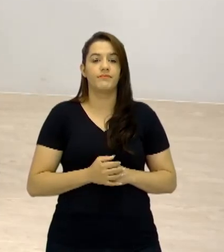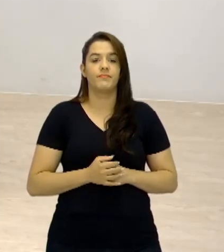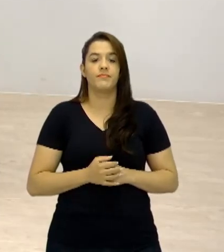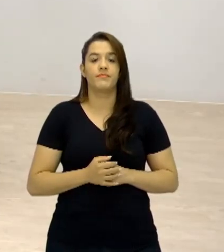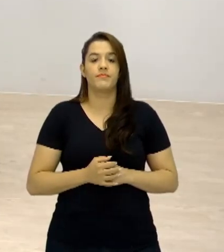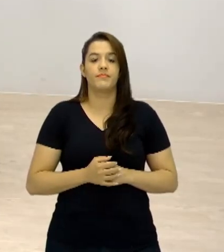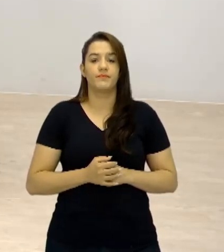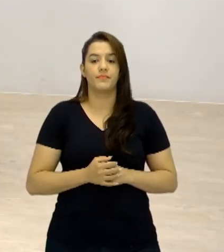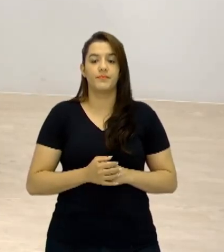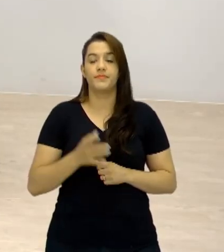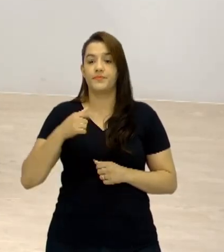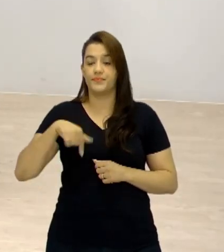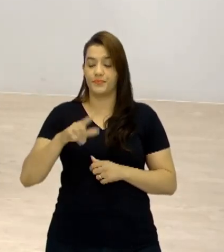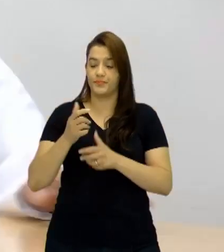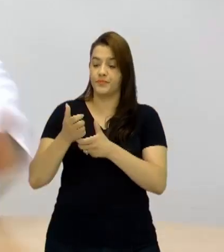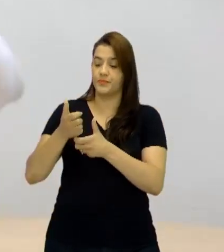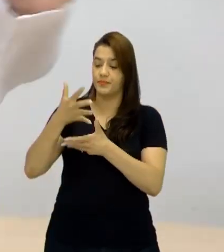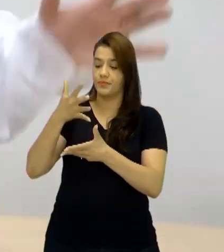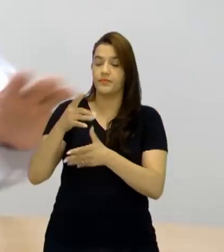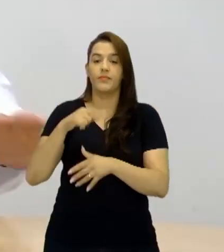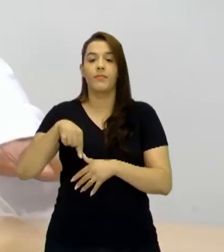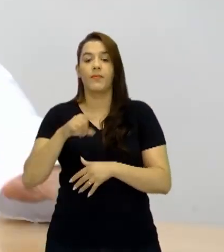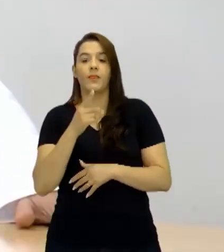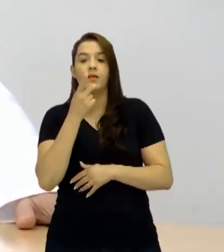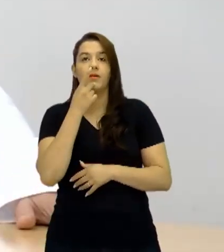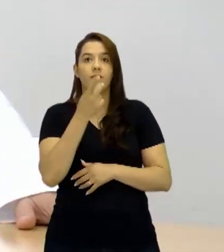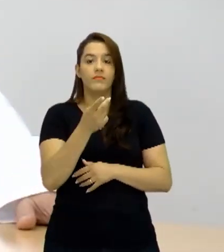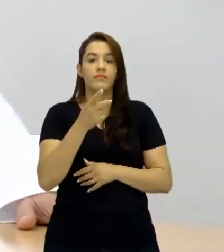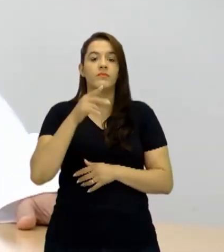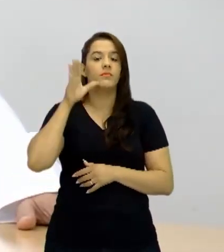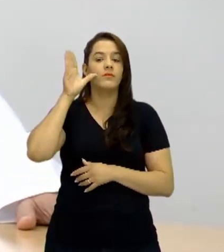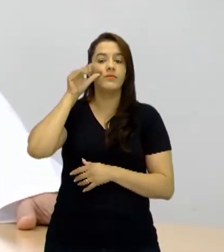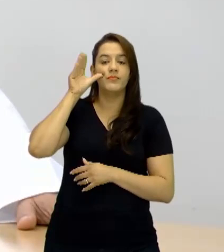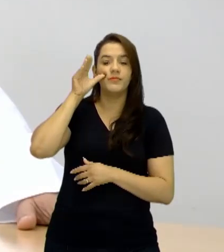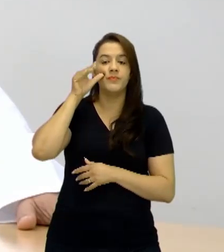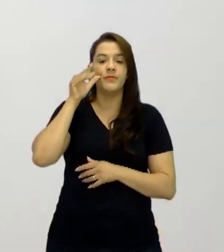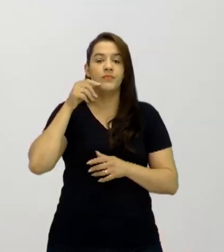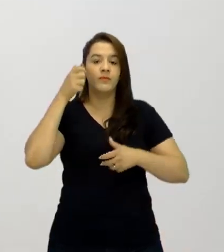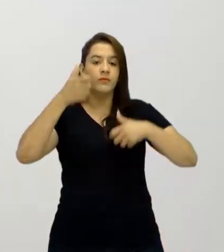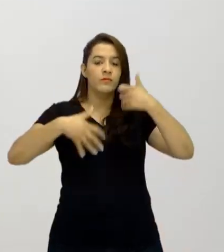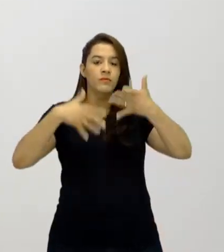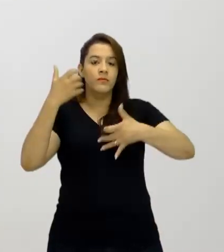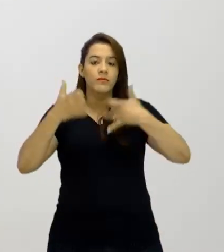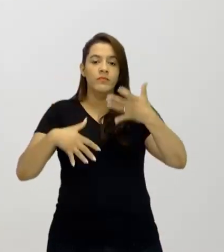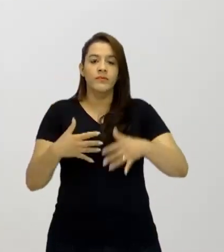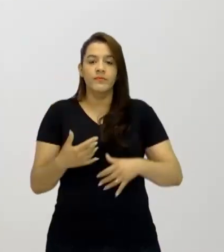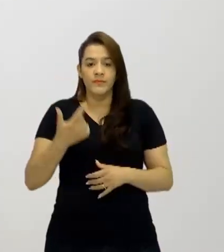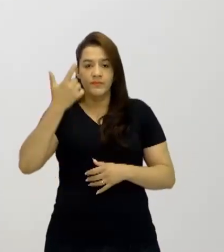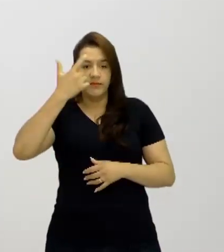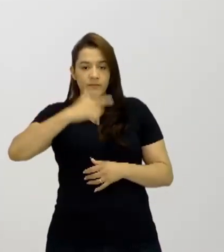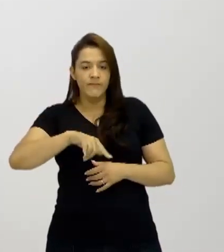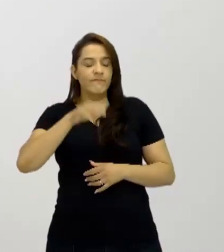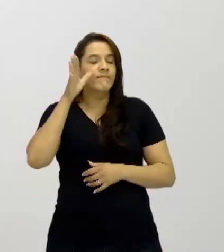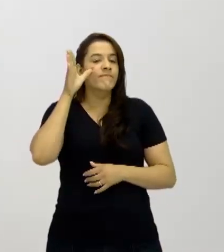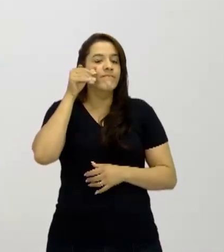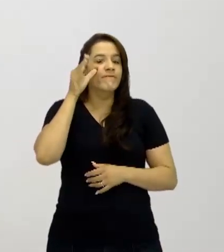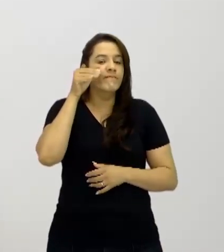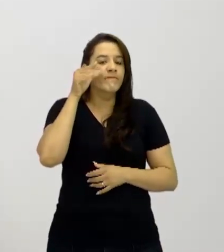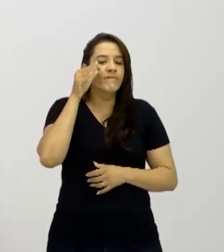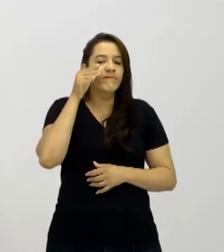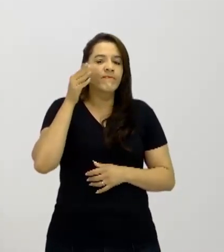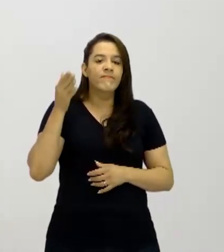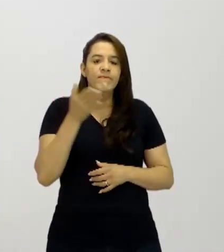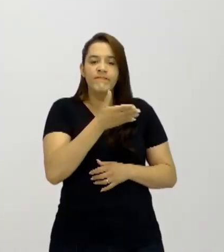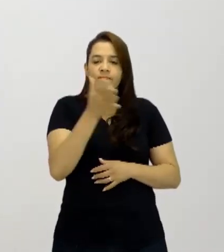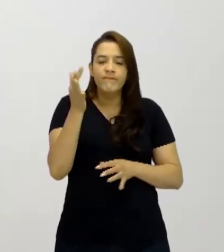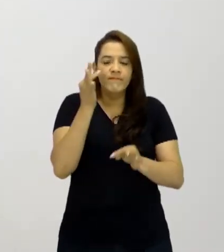que está comentando sobre as curiosidades que você está trazendo. Então, vou trazer mais uma. Essa é bem física,